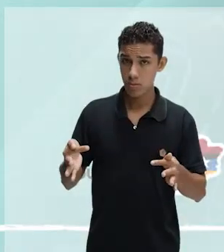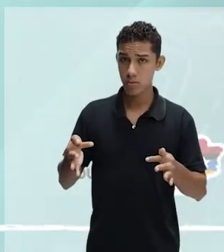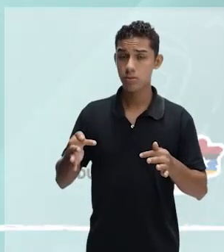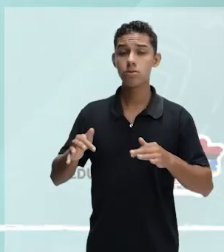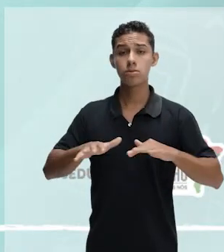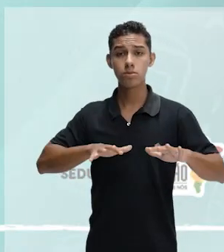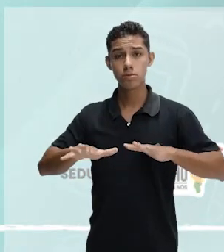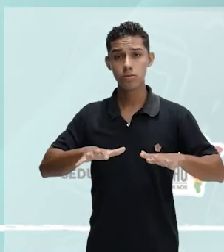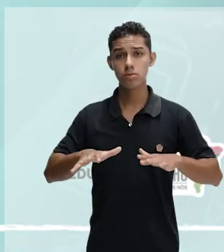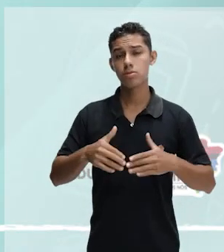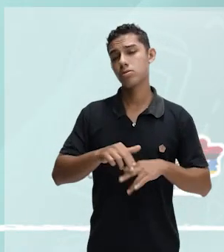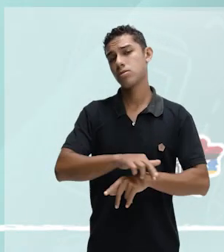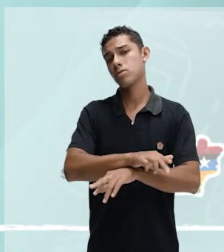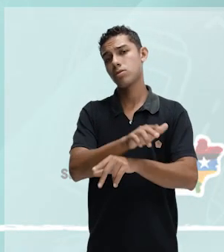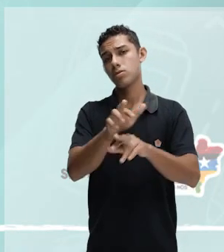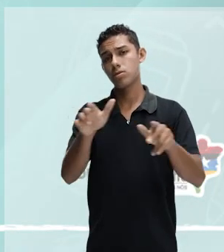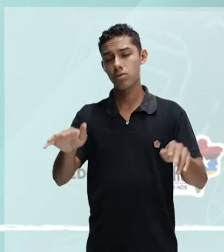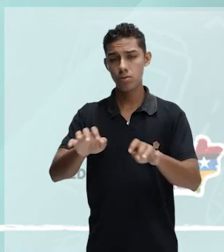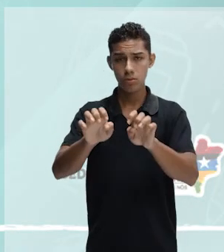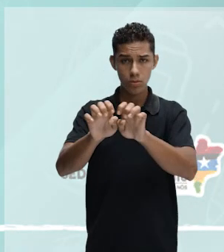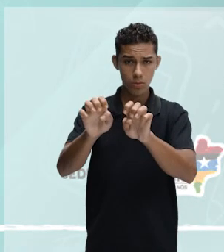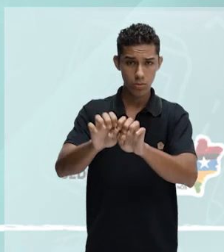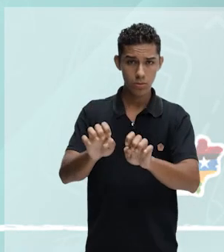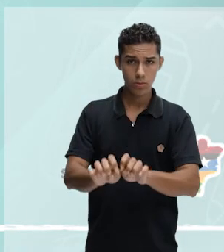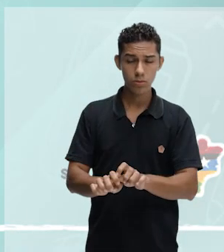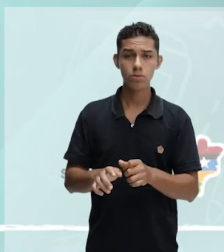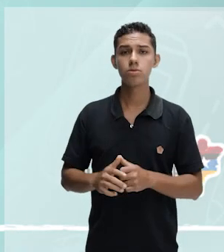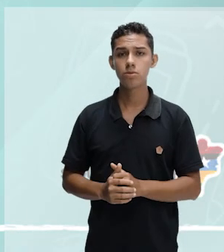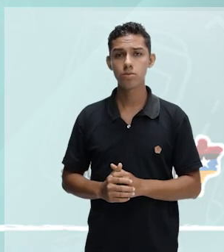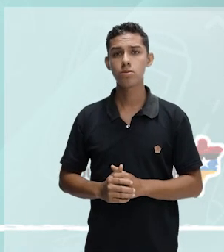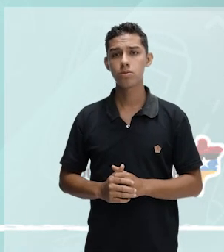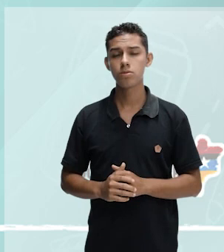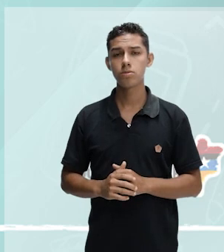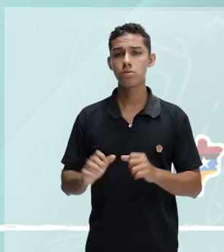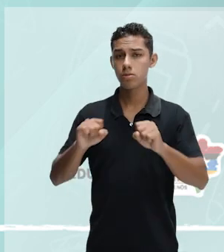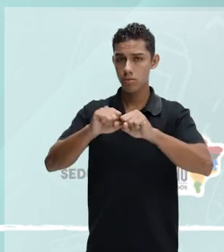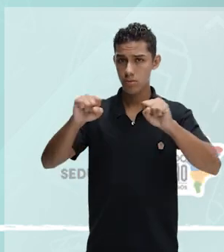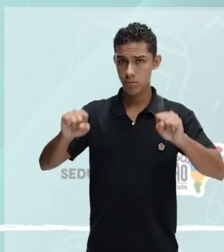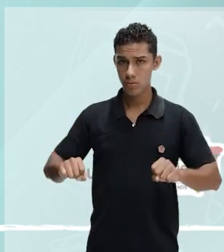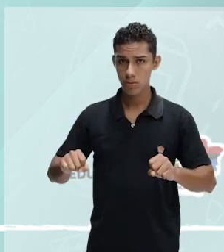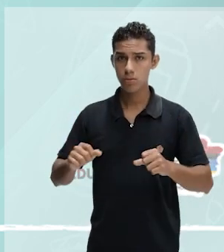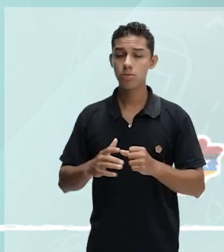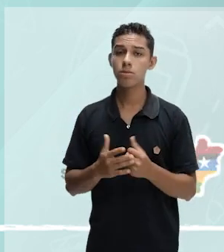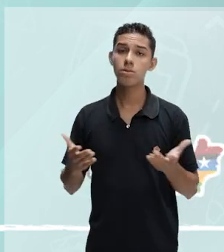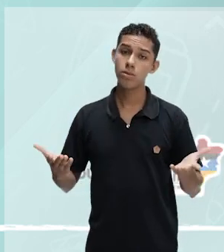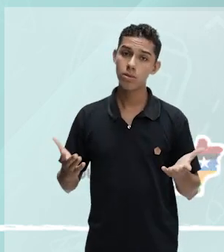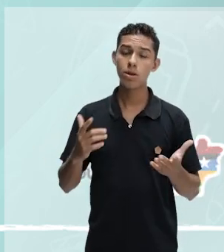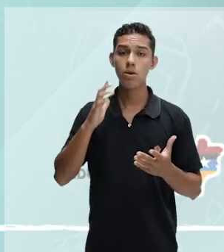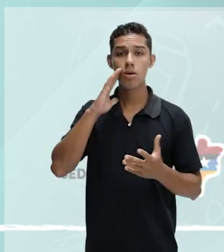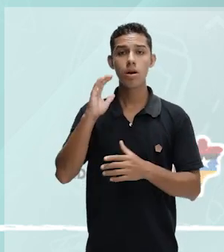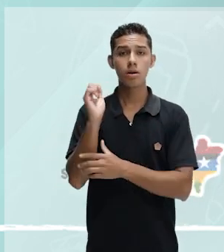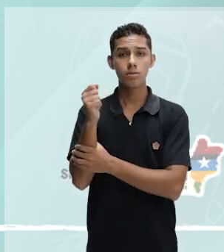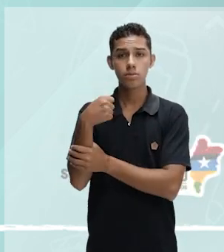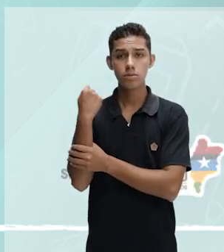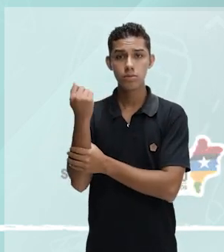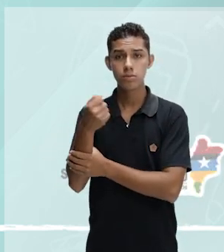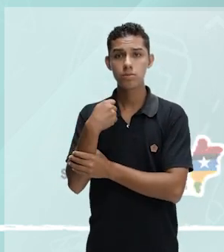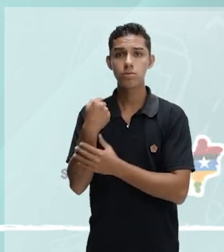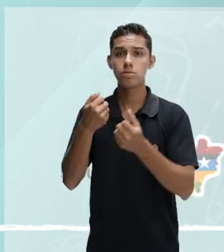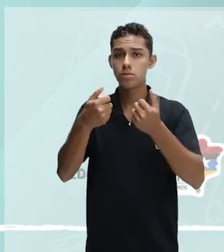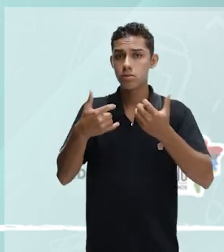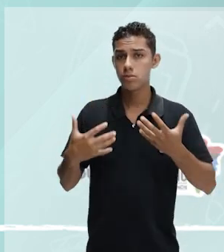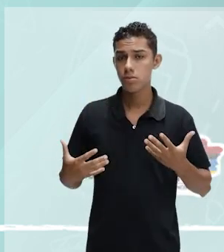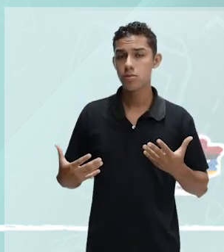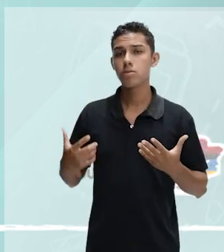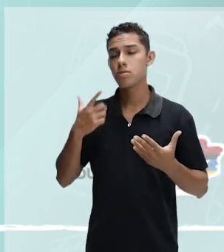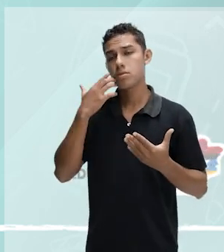de várias estruturas, de vários sistemas. Então, as articulações, elas podem ser definidas como